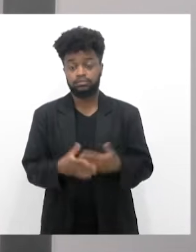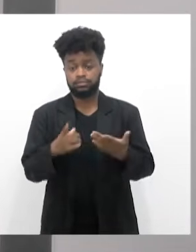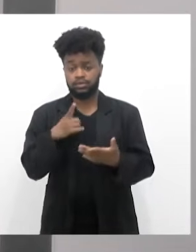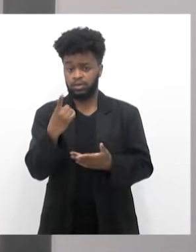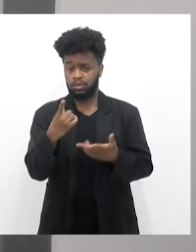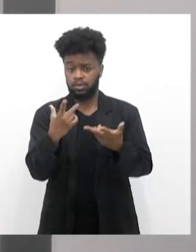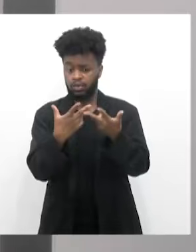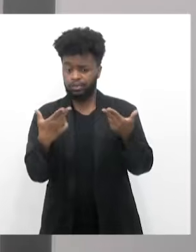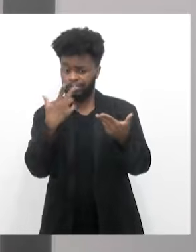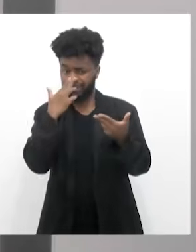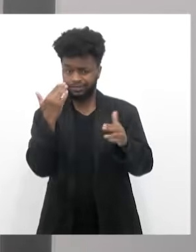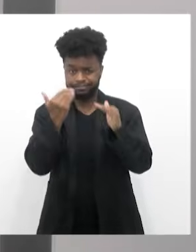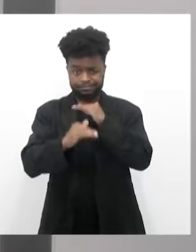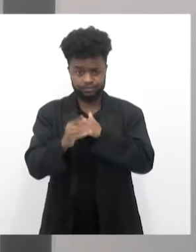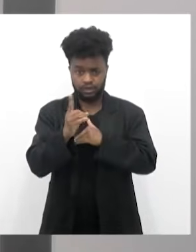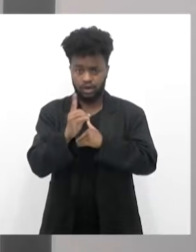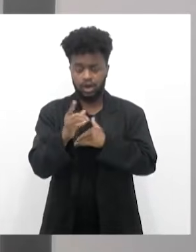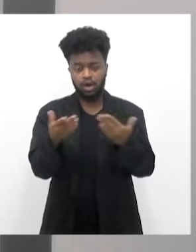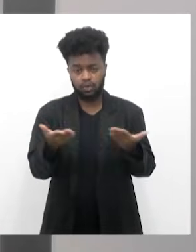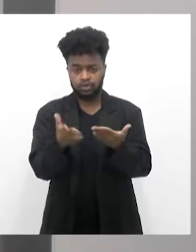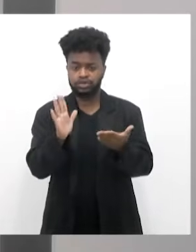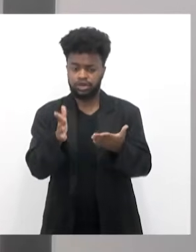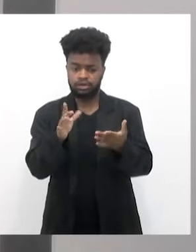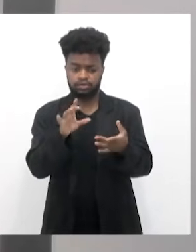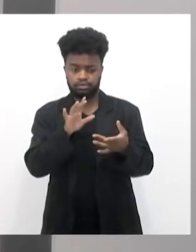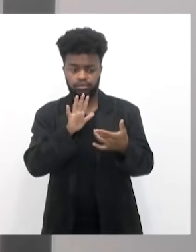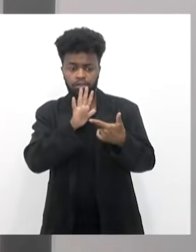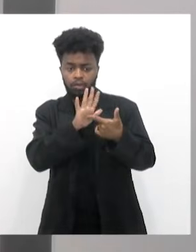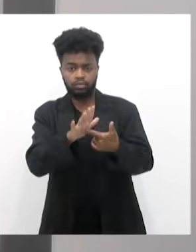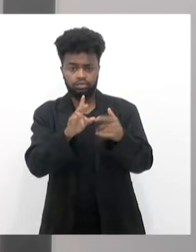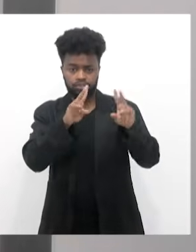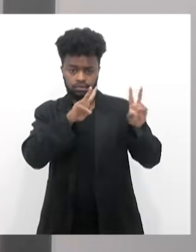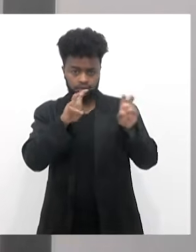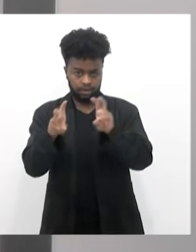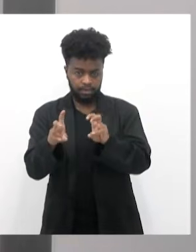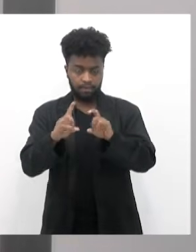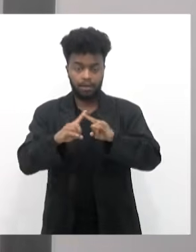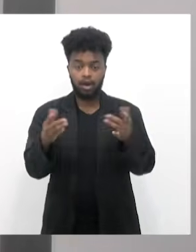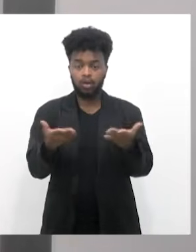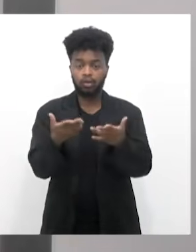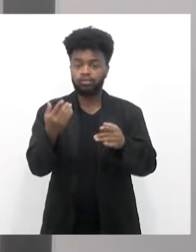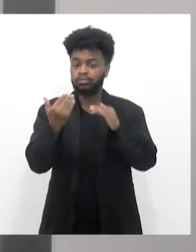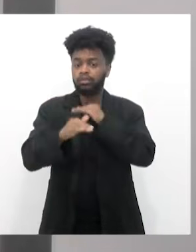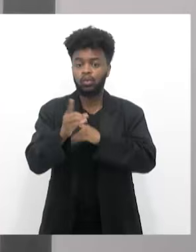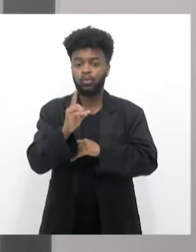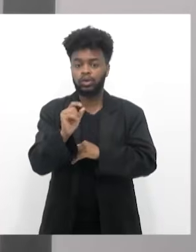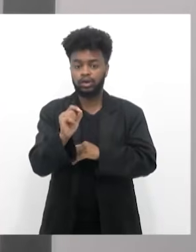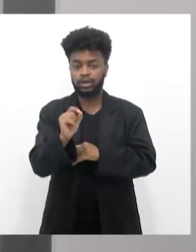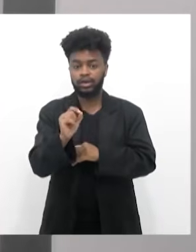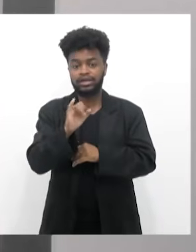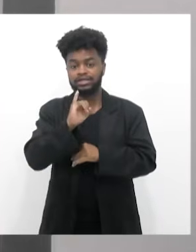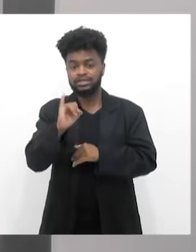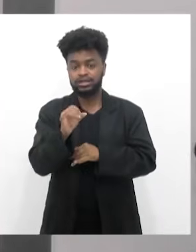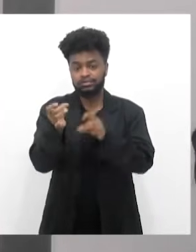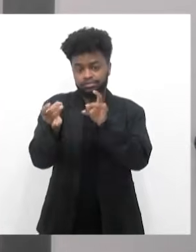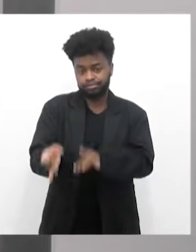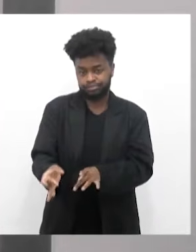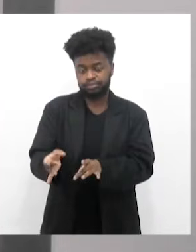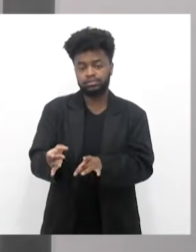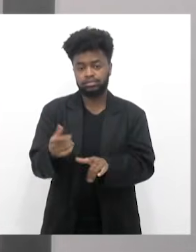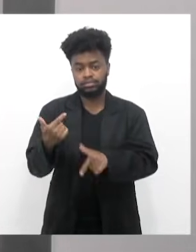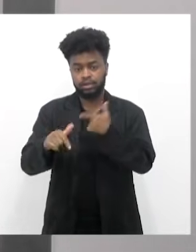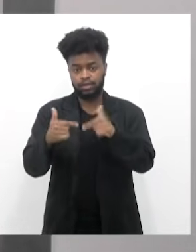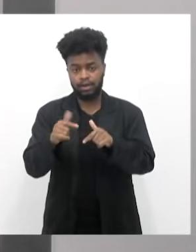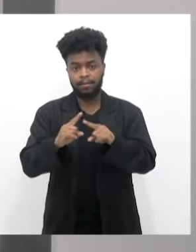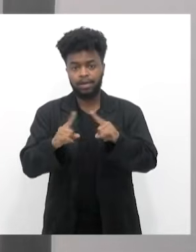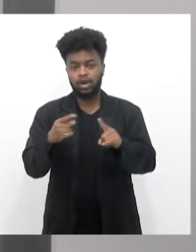parece, nesse momento, superado essas questões de convenção, filiação e tudo mais, é a questão da desincompatibilização. E aí vou direto ao ponto para a gente